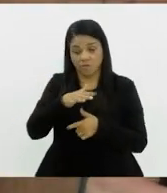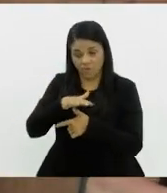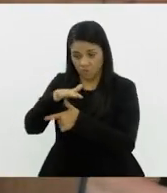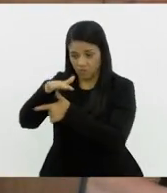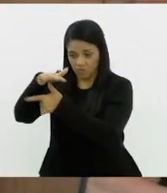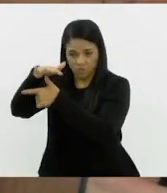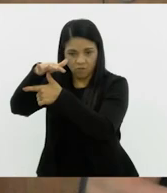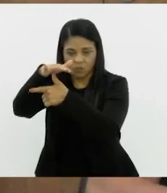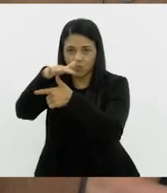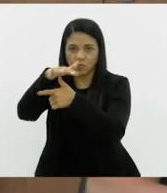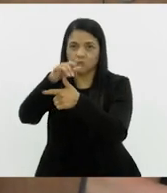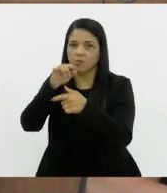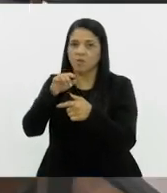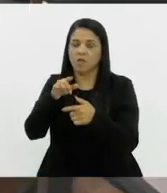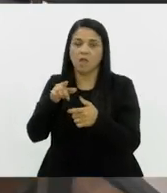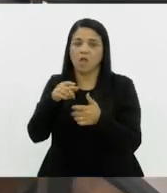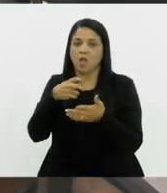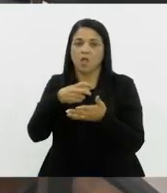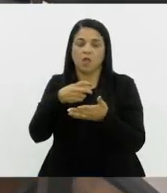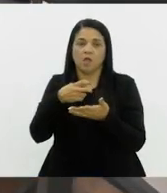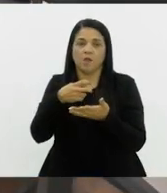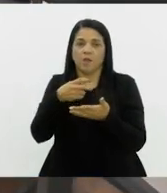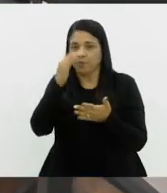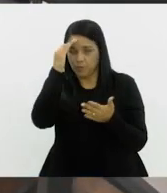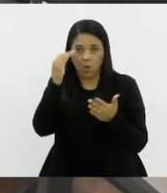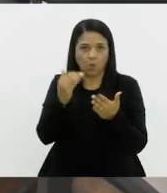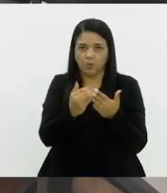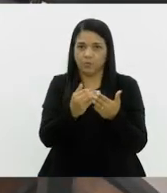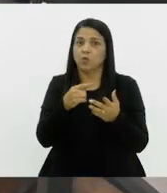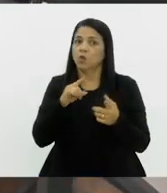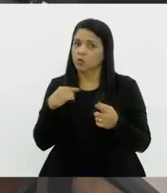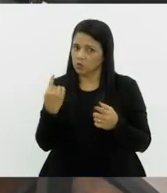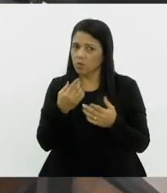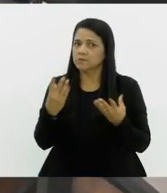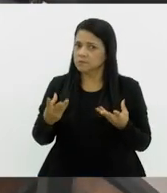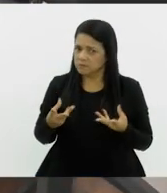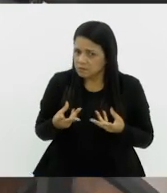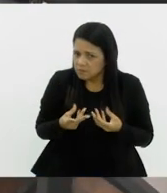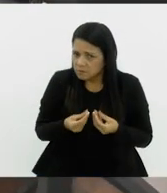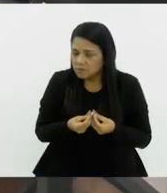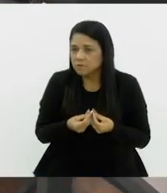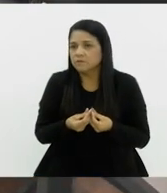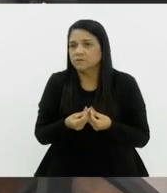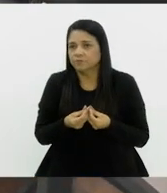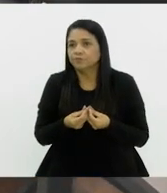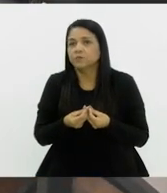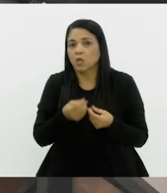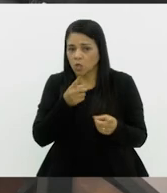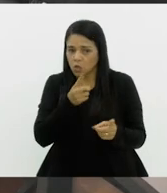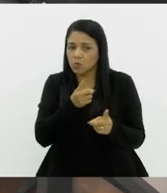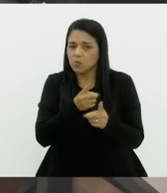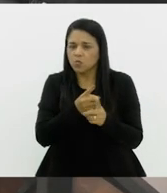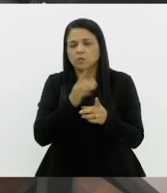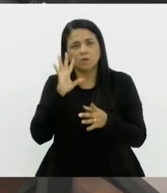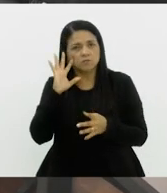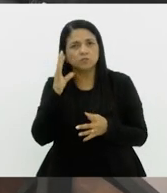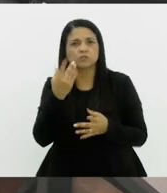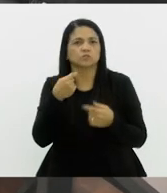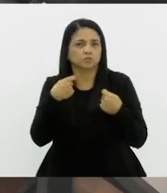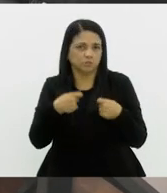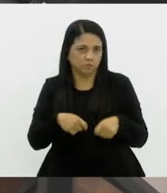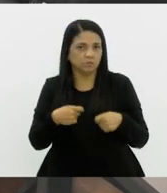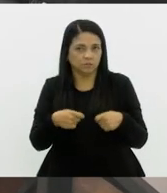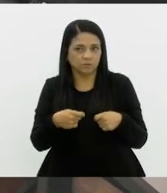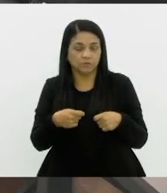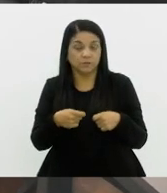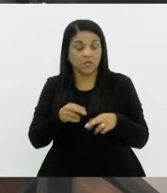um descumprimento. Isso não quer dizer que não estejamos sensíveis e que a gente queira aqui, efetivamente, encontrar soluções. Entretanto, há uma diferença